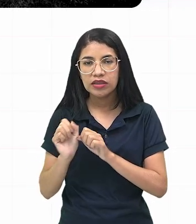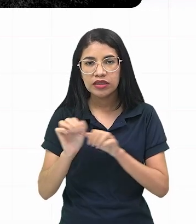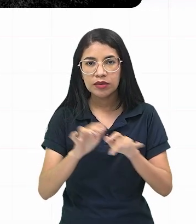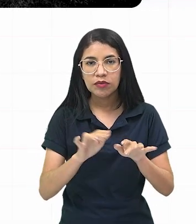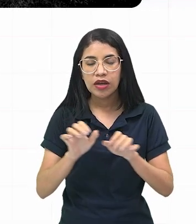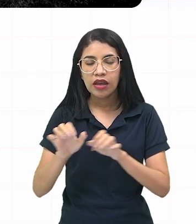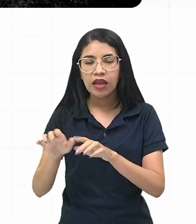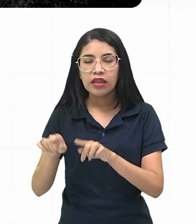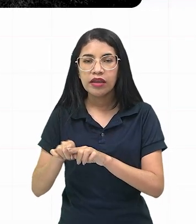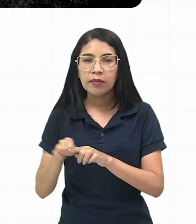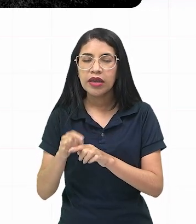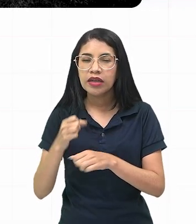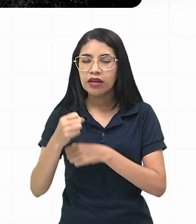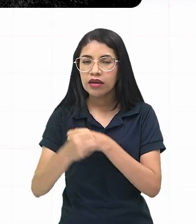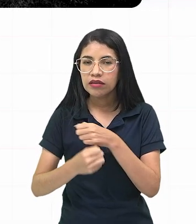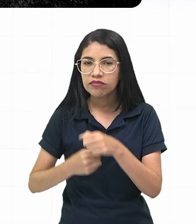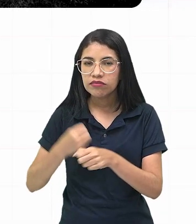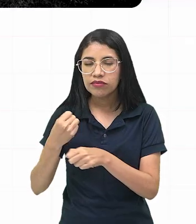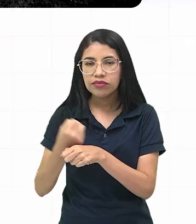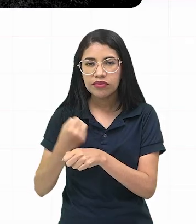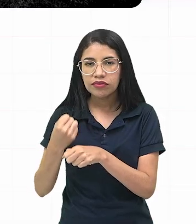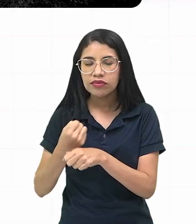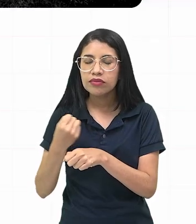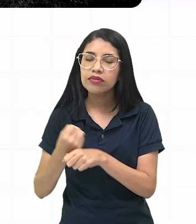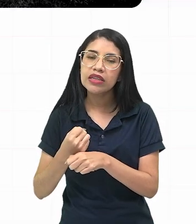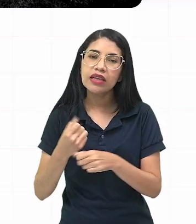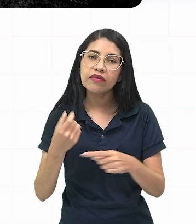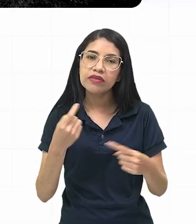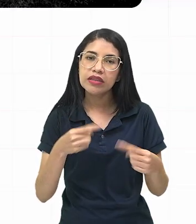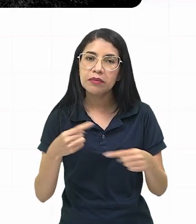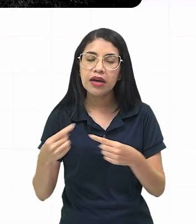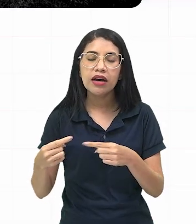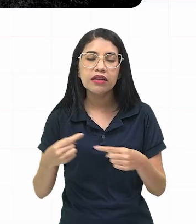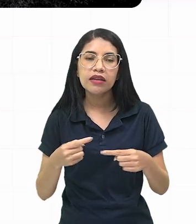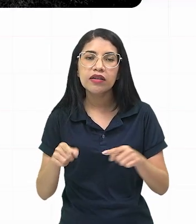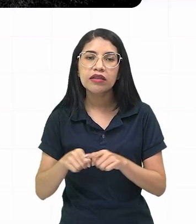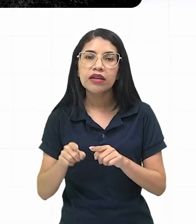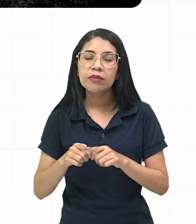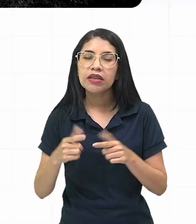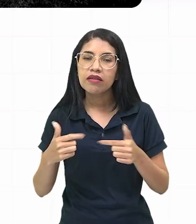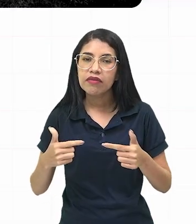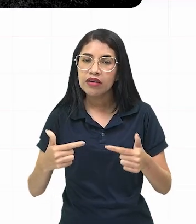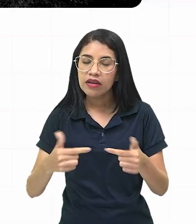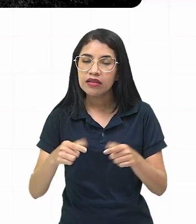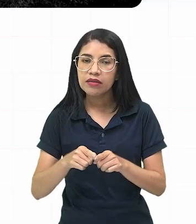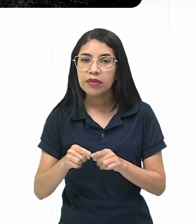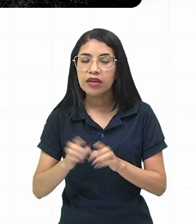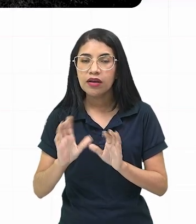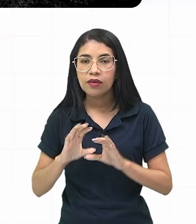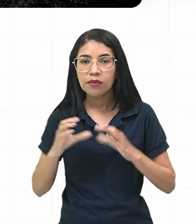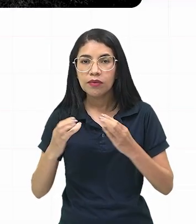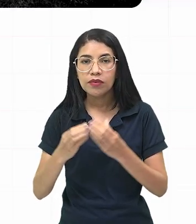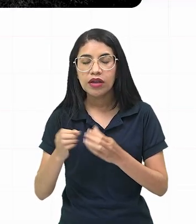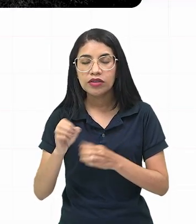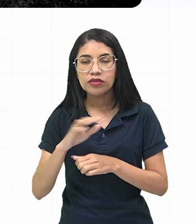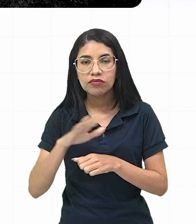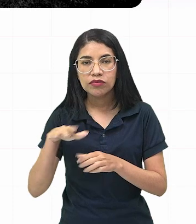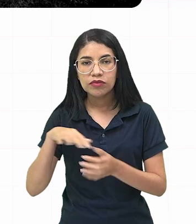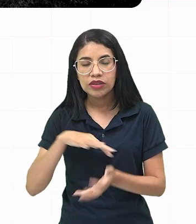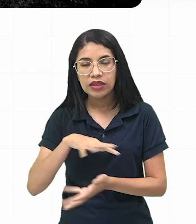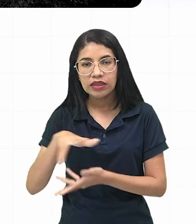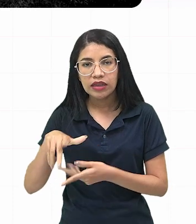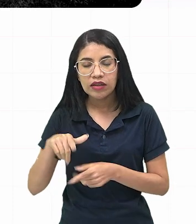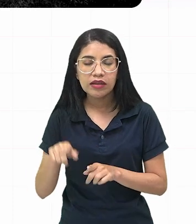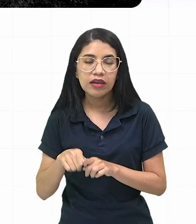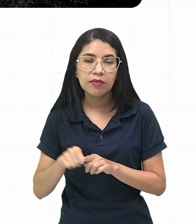ali anos de negociações, muitos confrontos. A comunidade internacional chegou a observar isso bastante. Eles